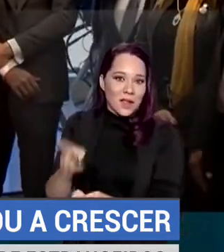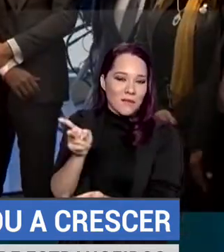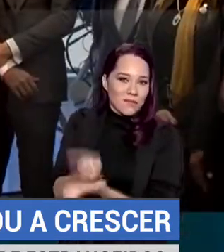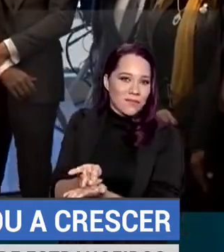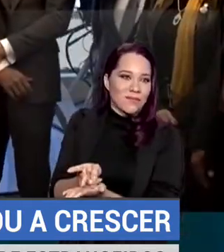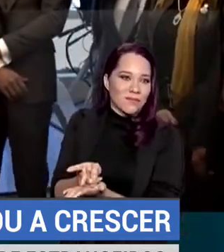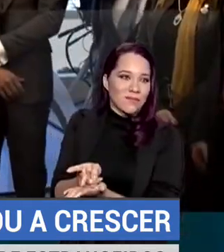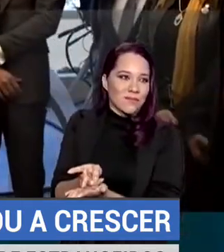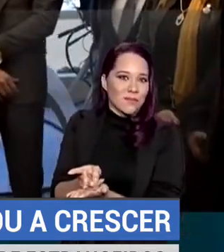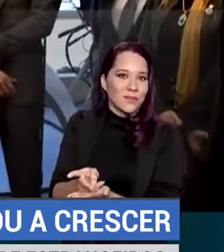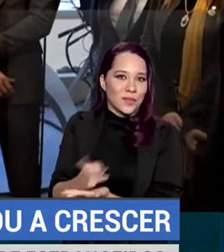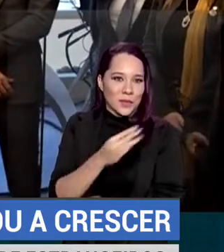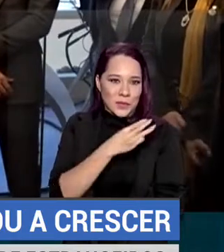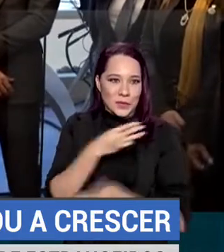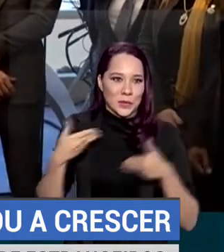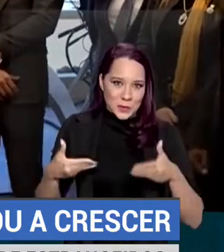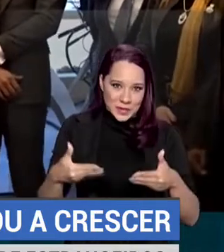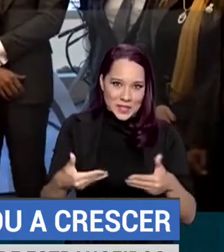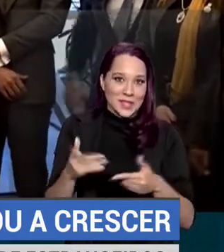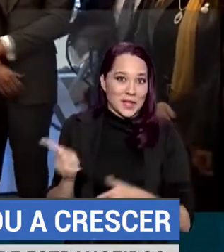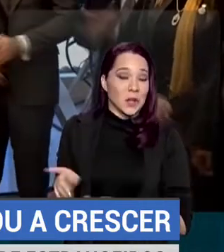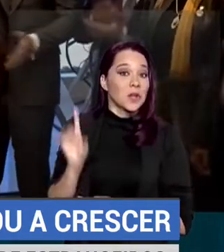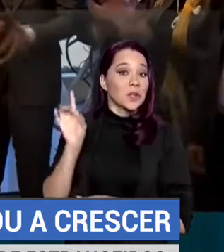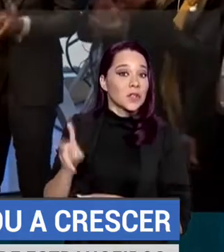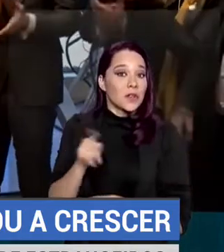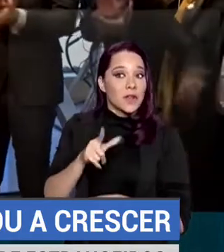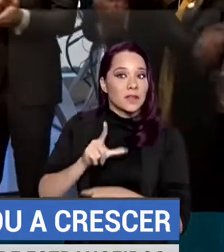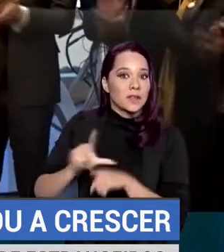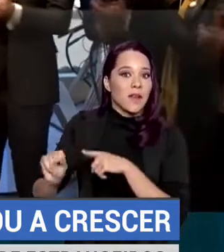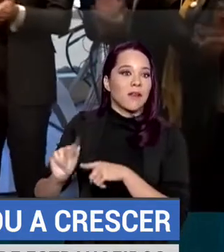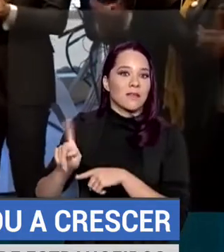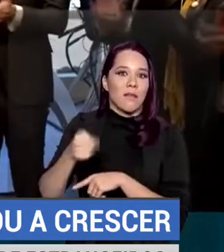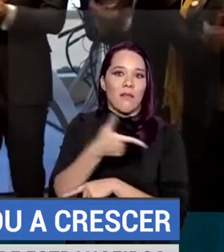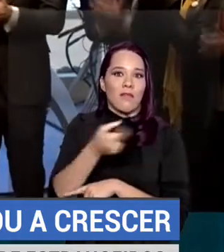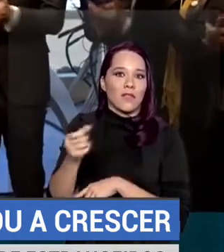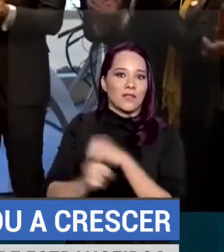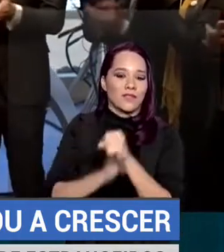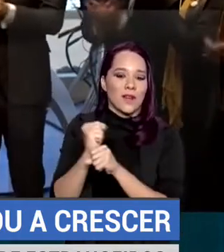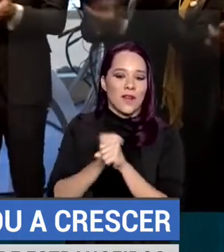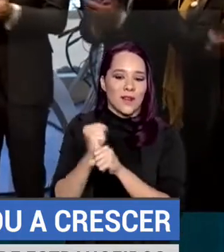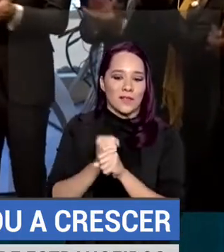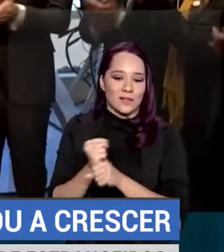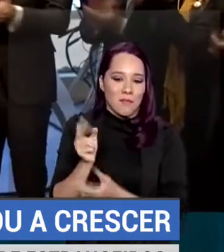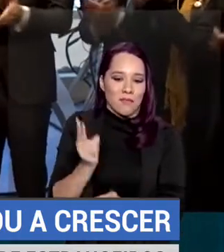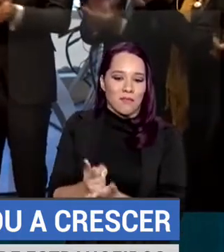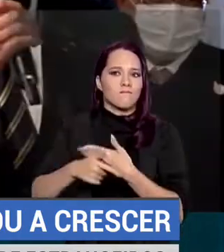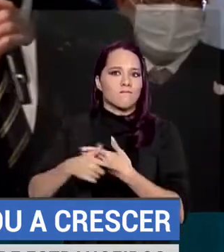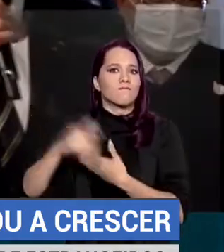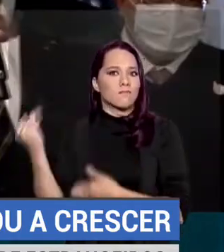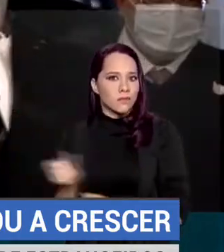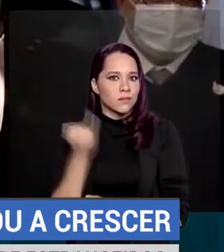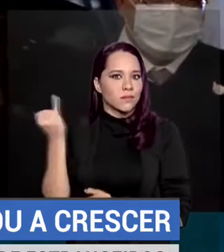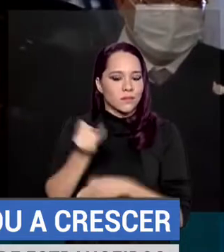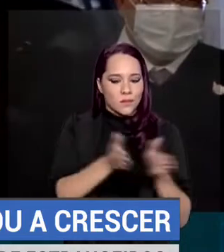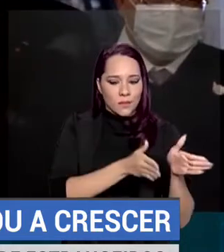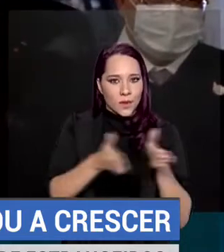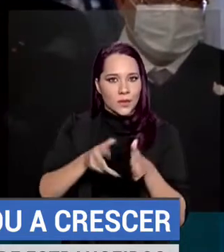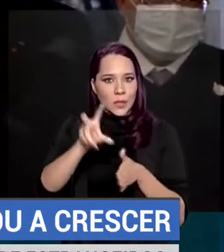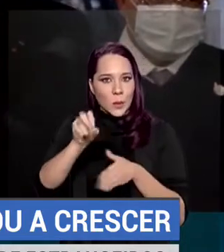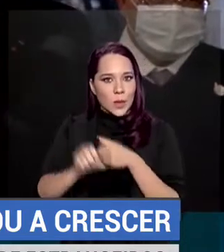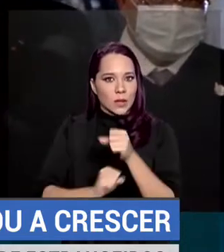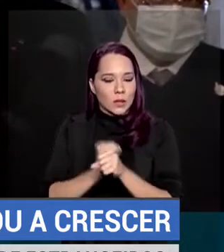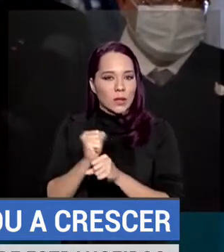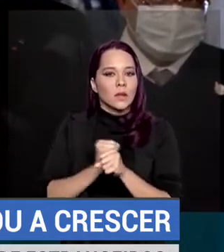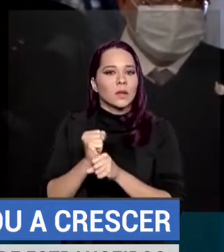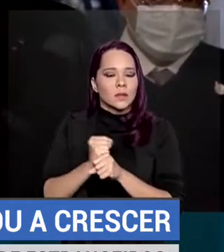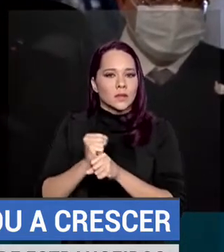discurso, Bolsonaro falou sobre a importância da empresa brasileira de pesquisa agropecuária, a Embrapa. O presidente também